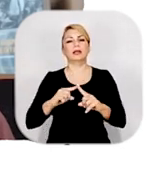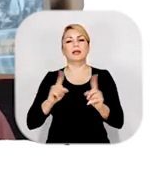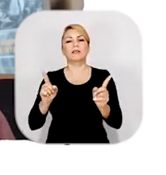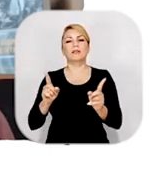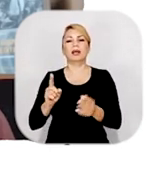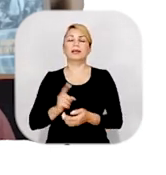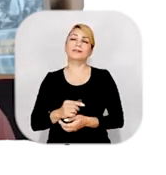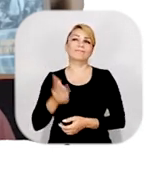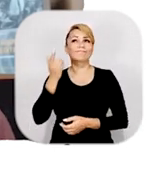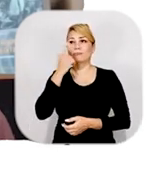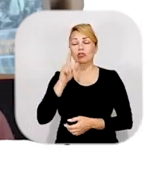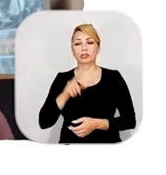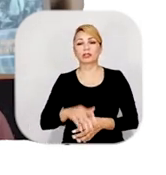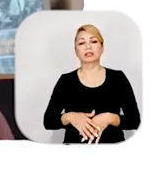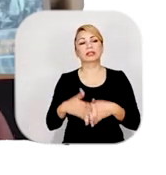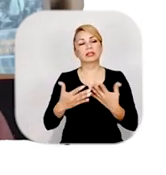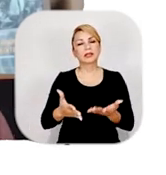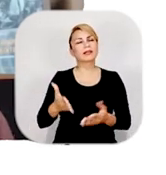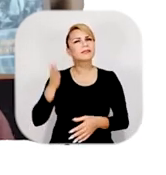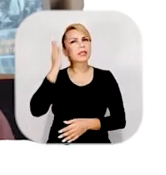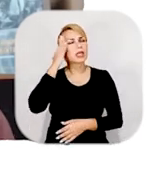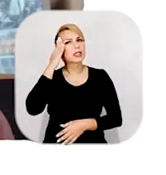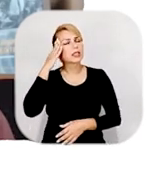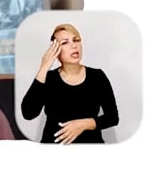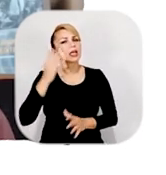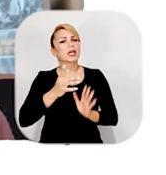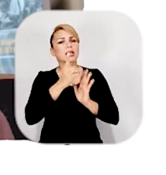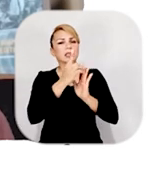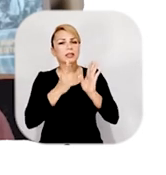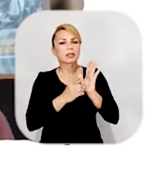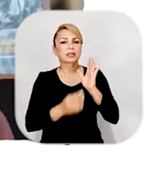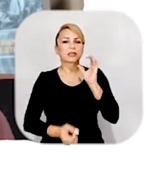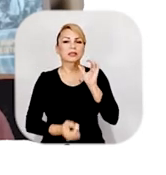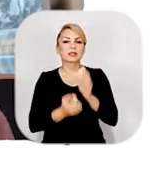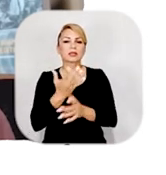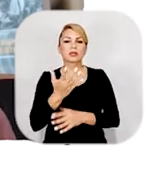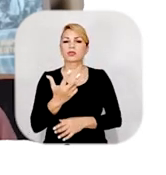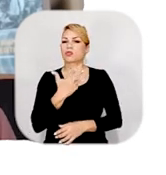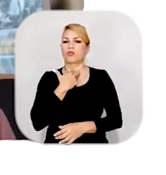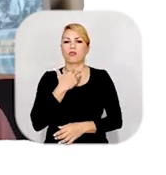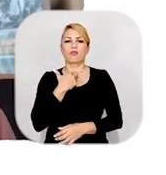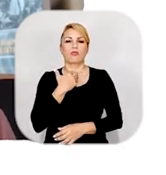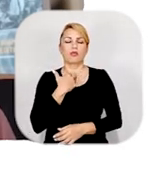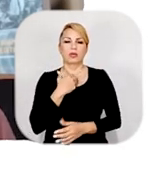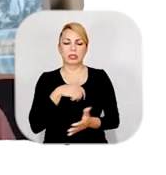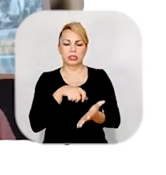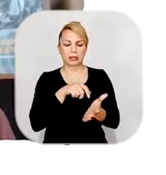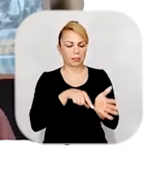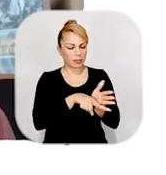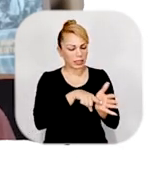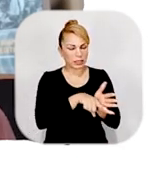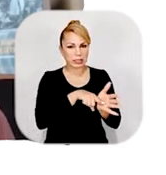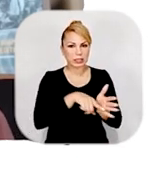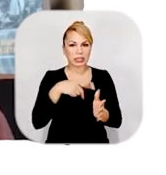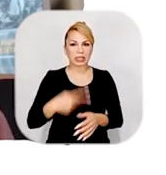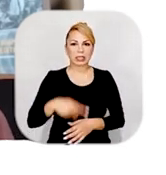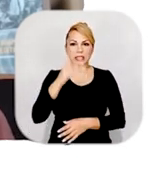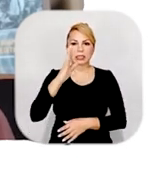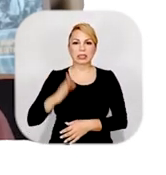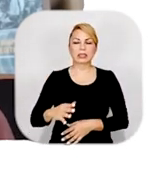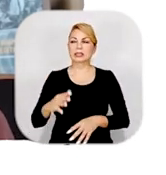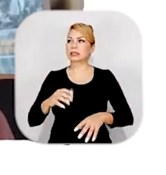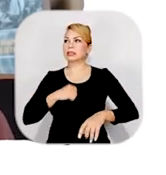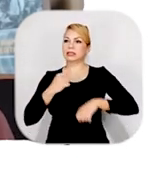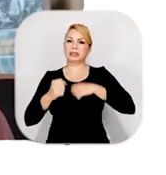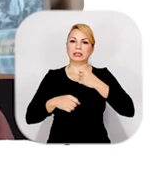permitia as pesquisas no Brasil, né? E aí ele, muito apreensivo, já